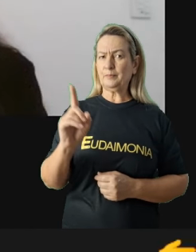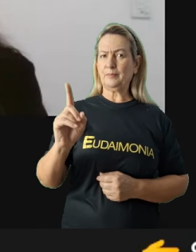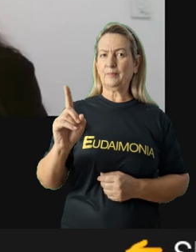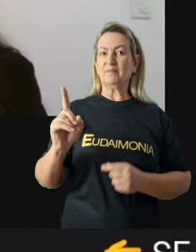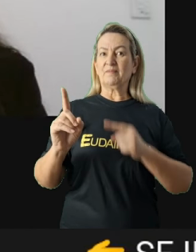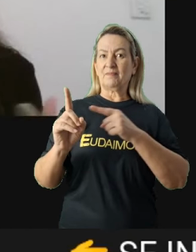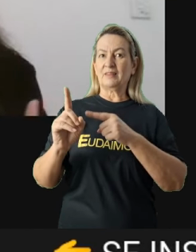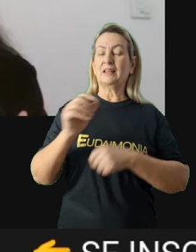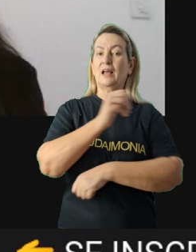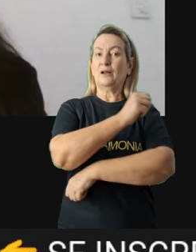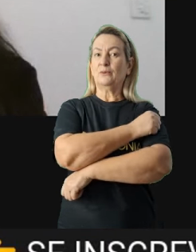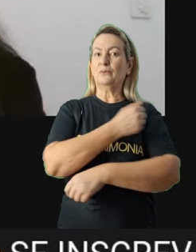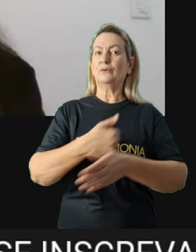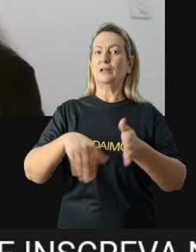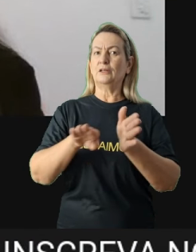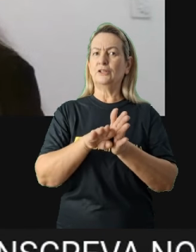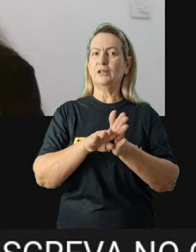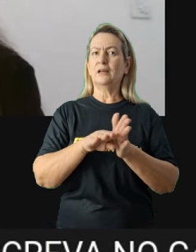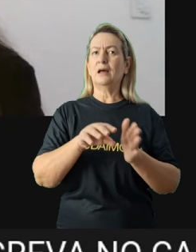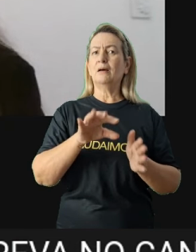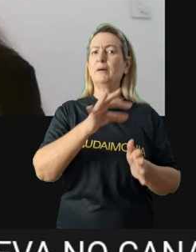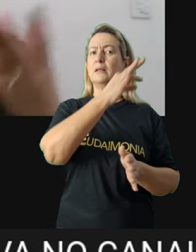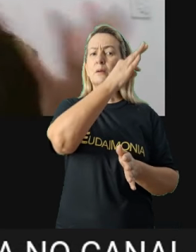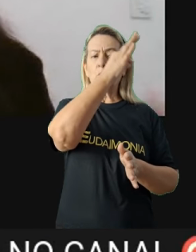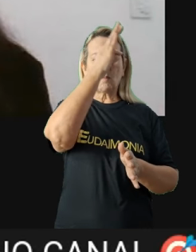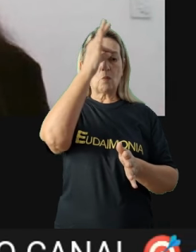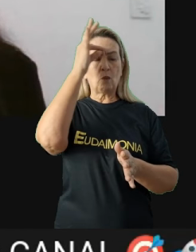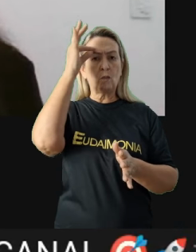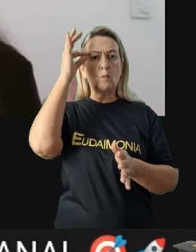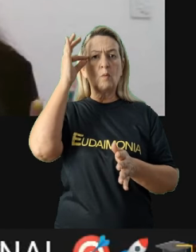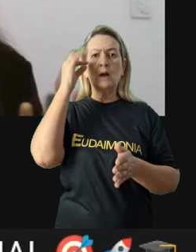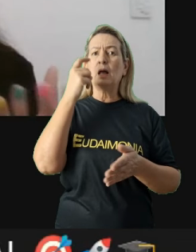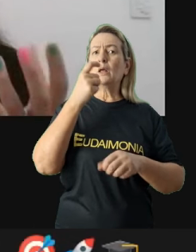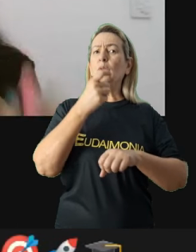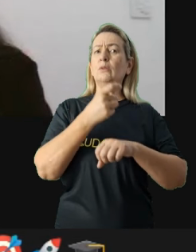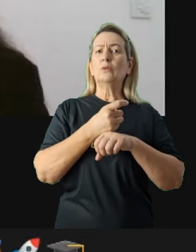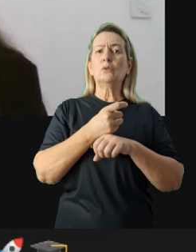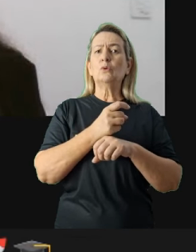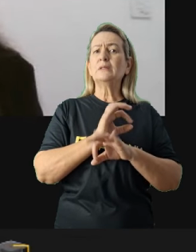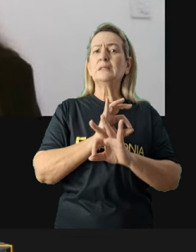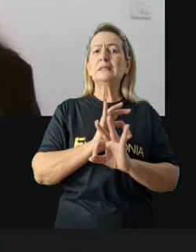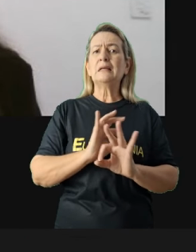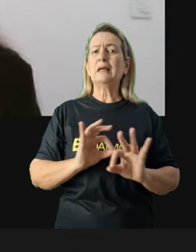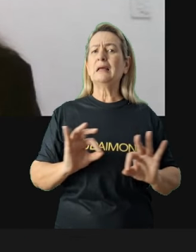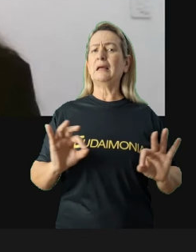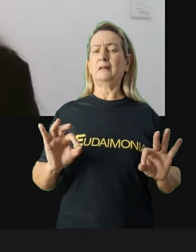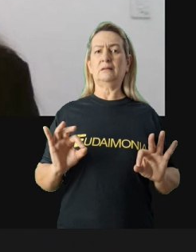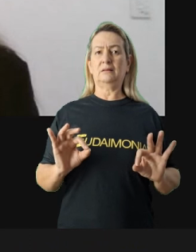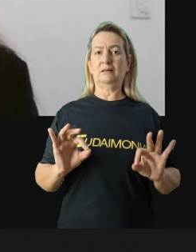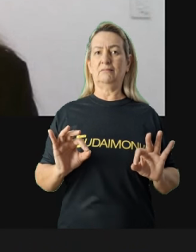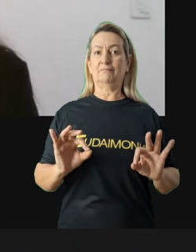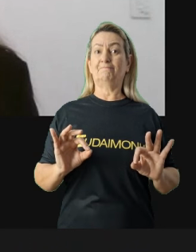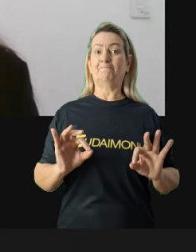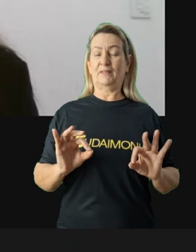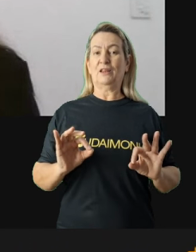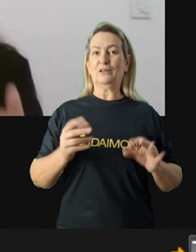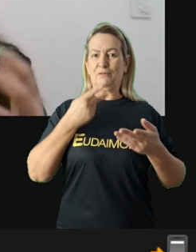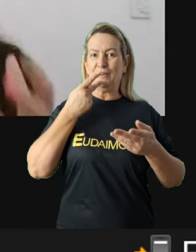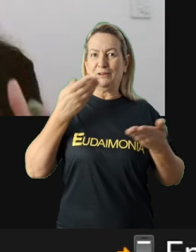mas eles vêm com uma certa inocência até, já que nós estamos falando aqui nesse último bloco sobre